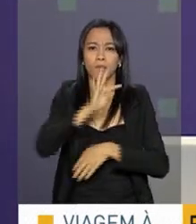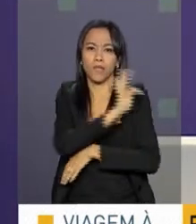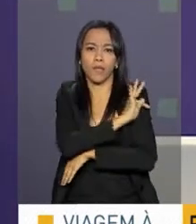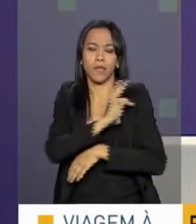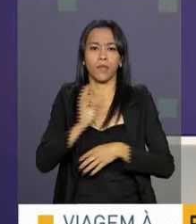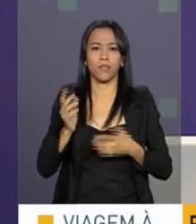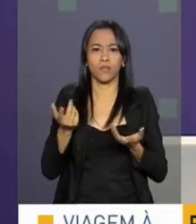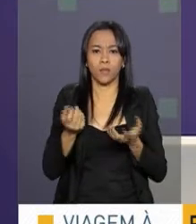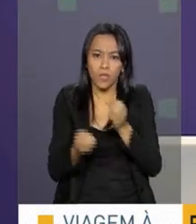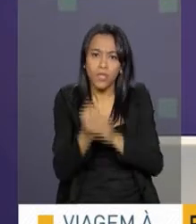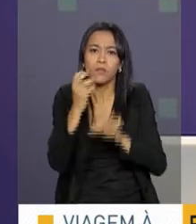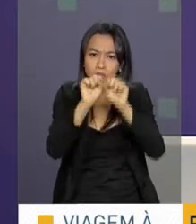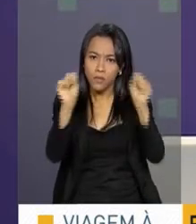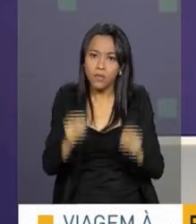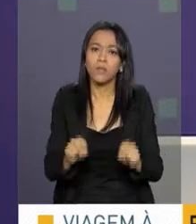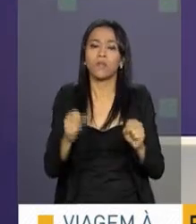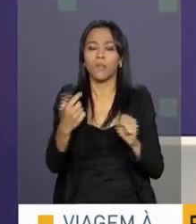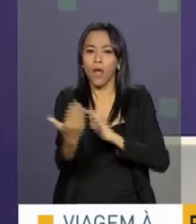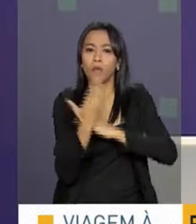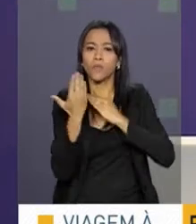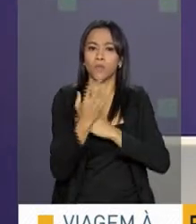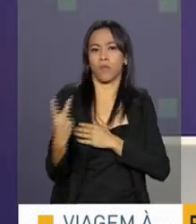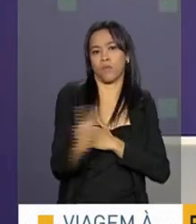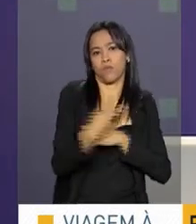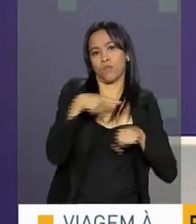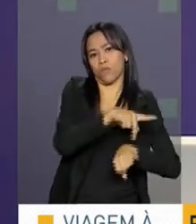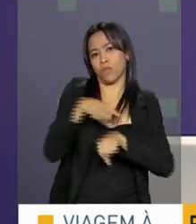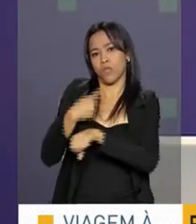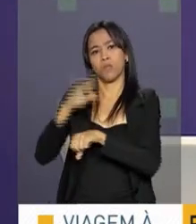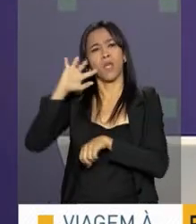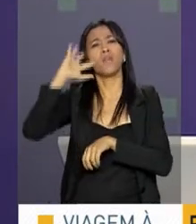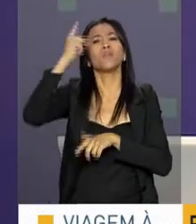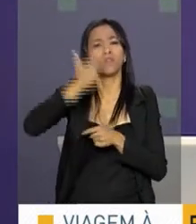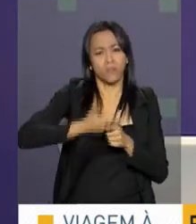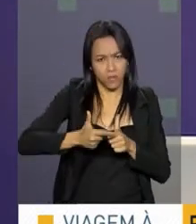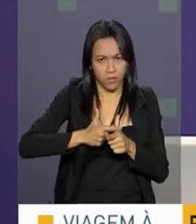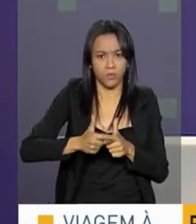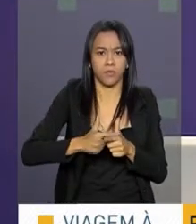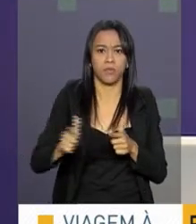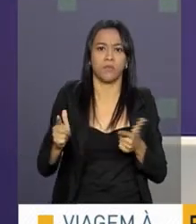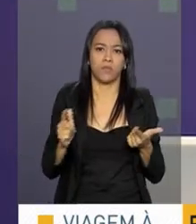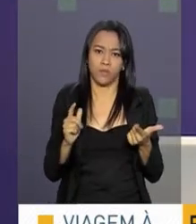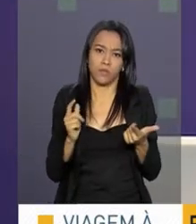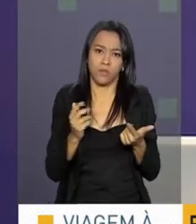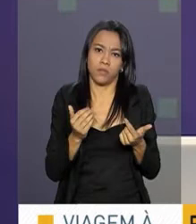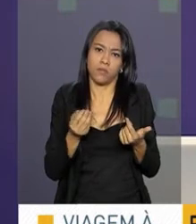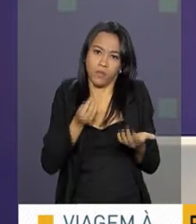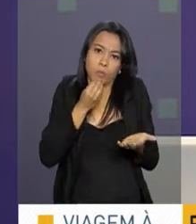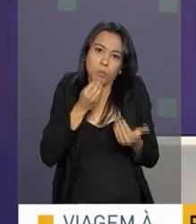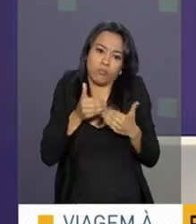e informação para a solução de problemas. Também temos